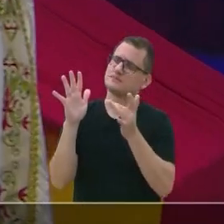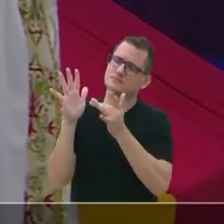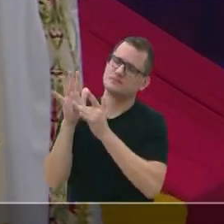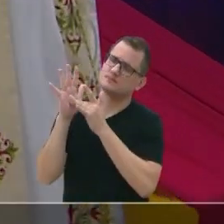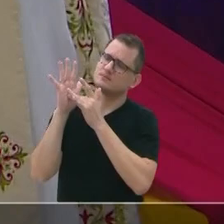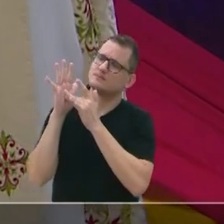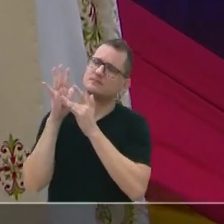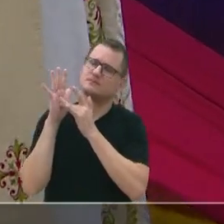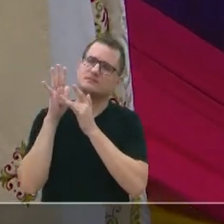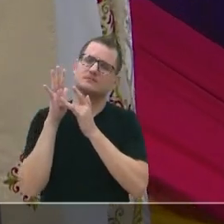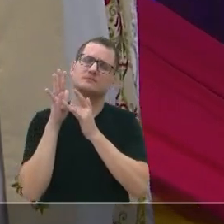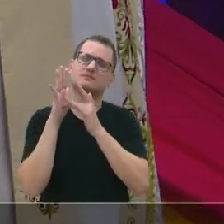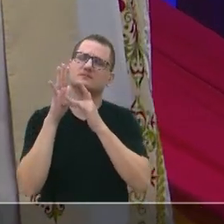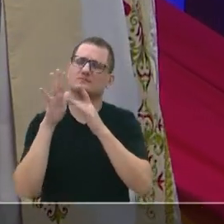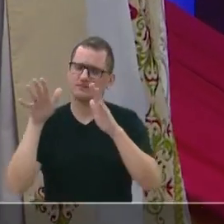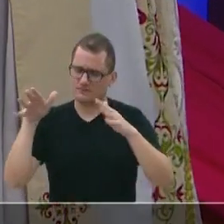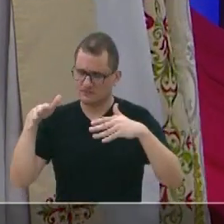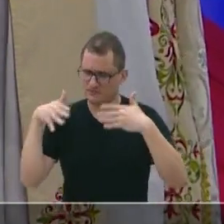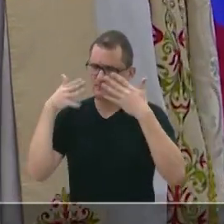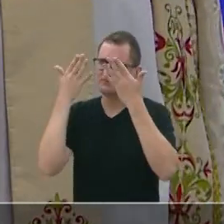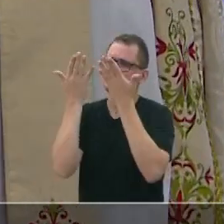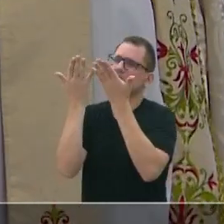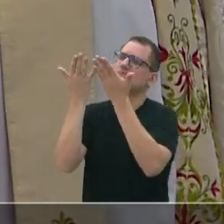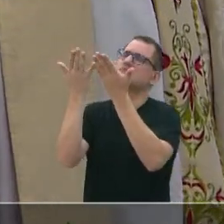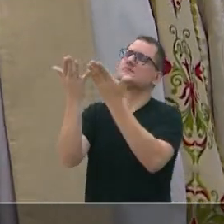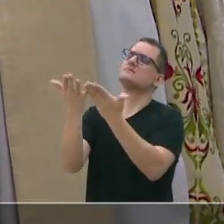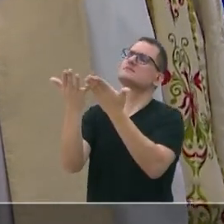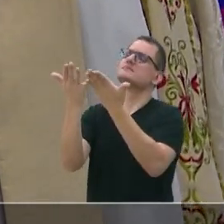Yeshua, tu